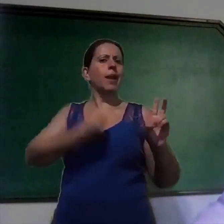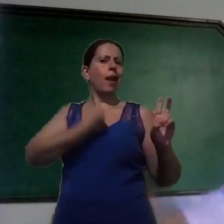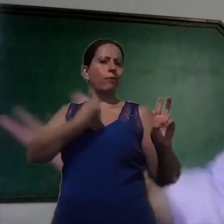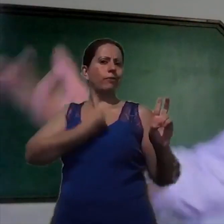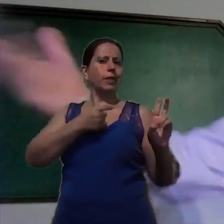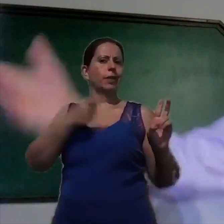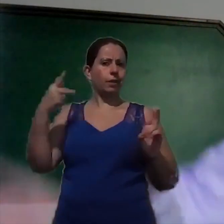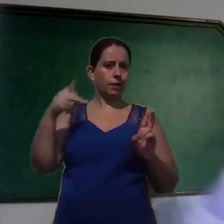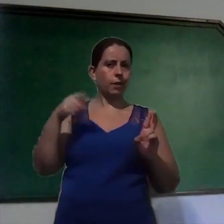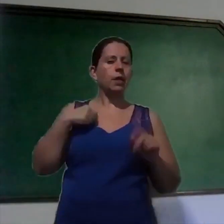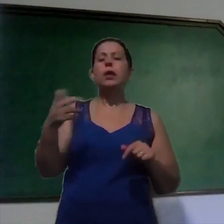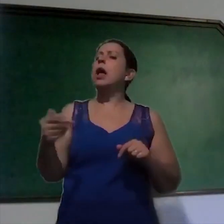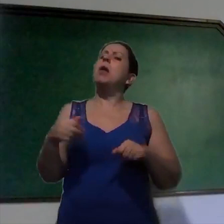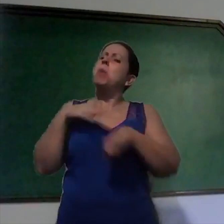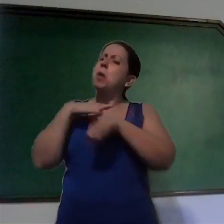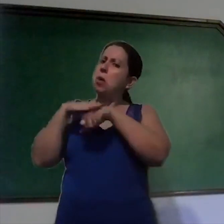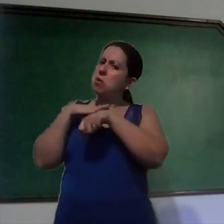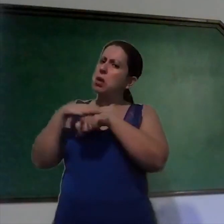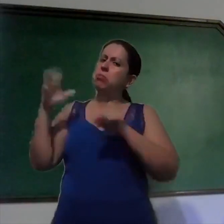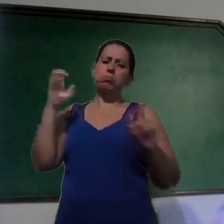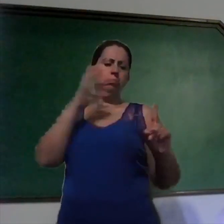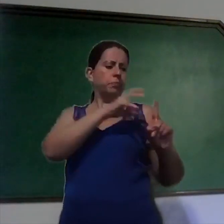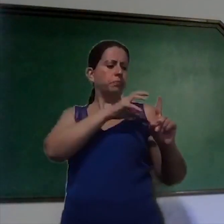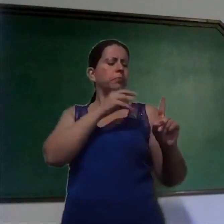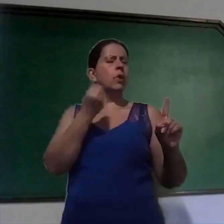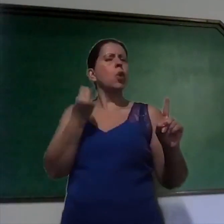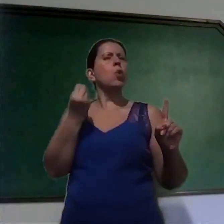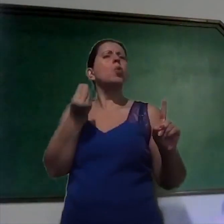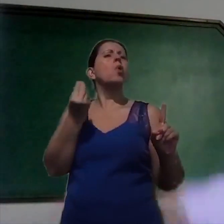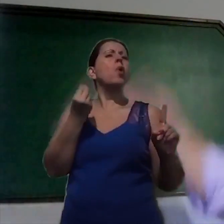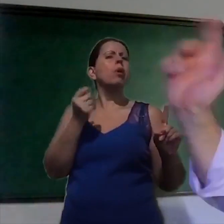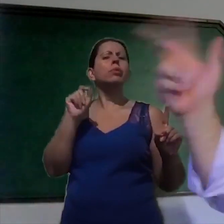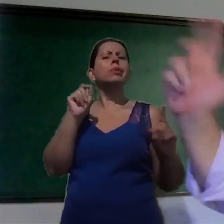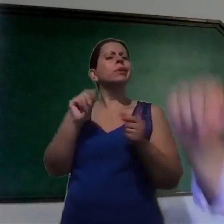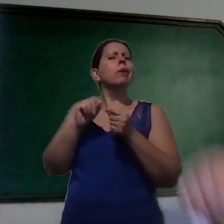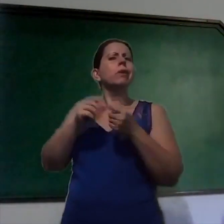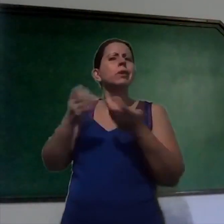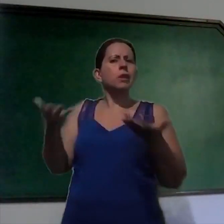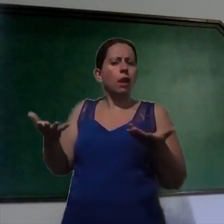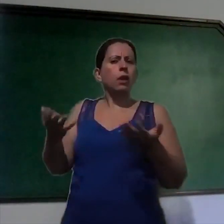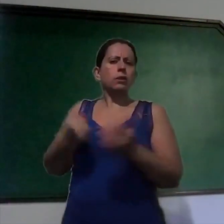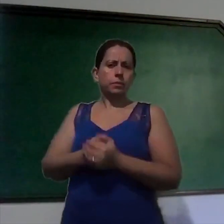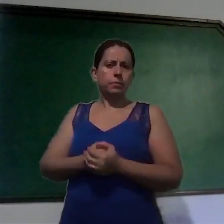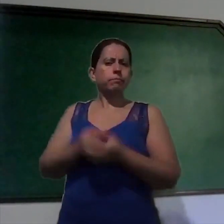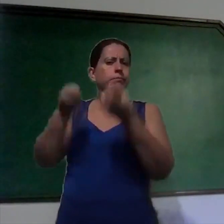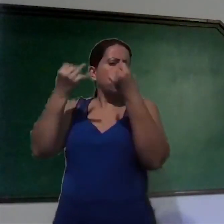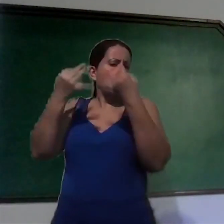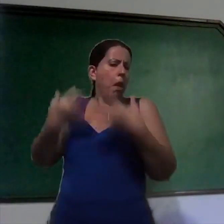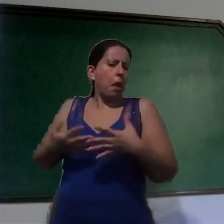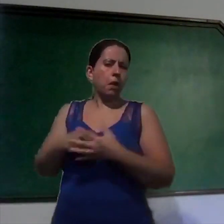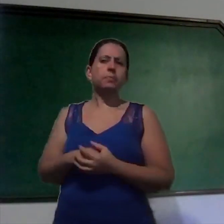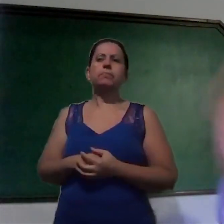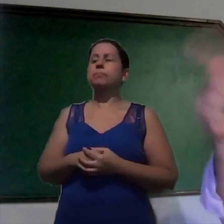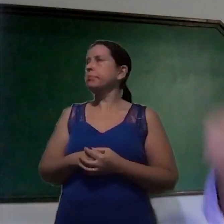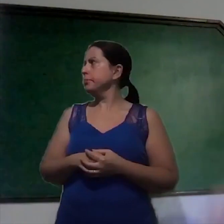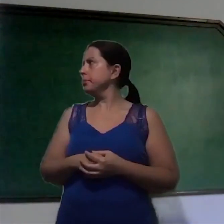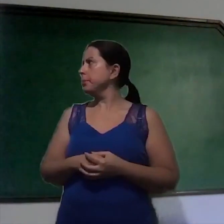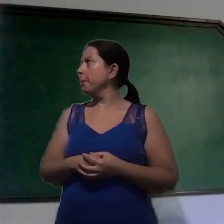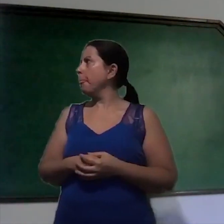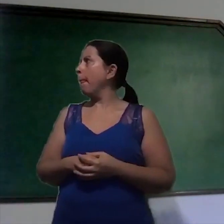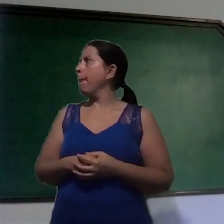legal se conversar com o teu obsessor e falar assim: pera, como é que é esse negócio de obsessão aí? O que você está fazendo, né? E aqui